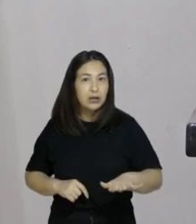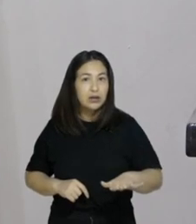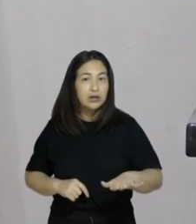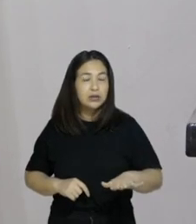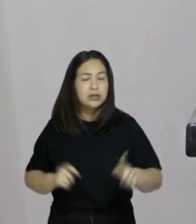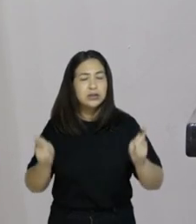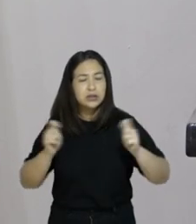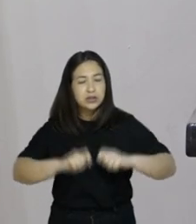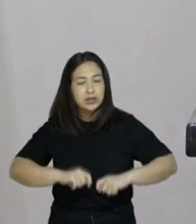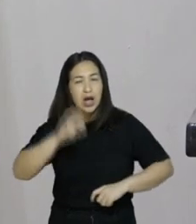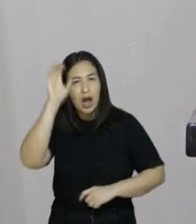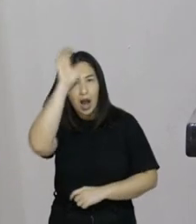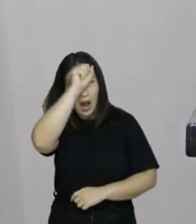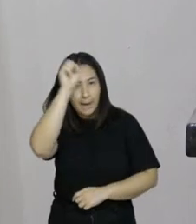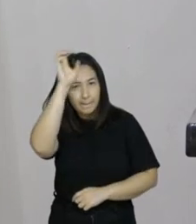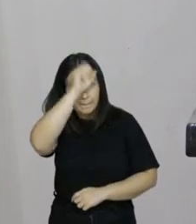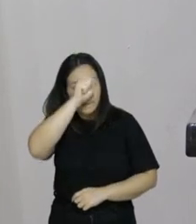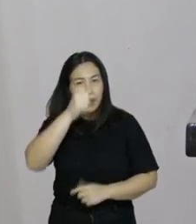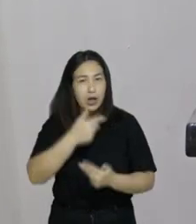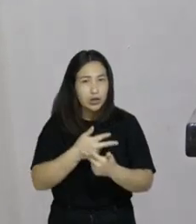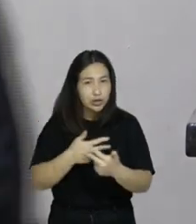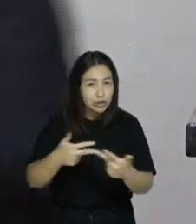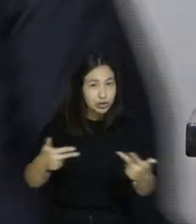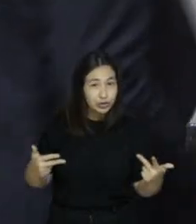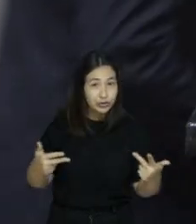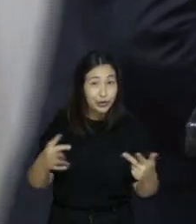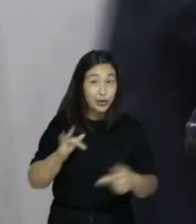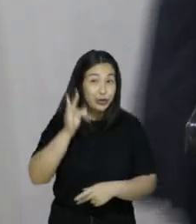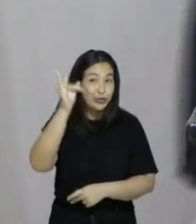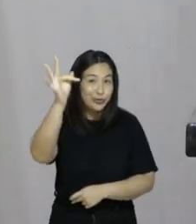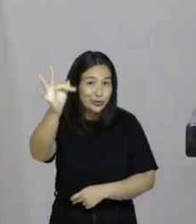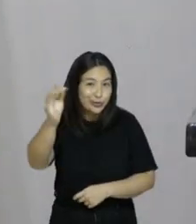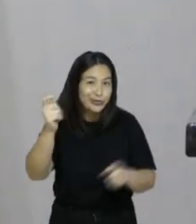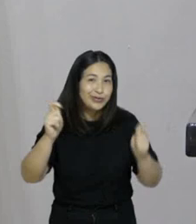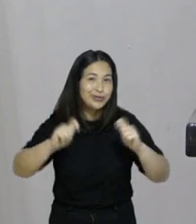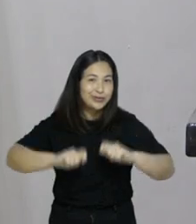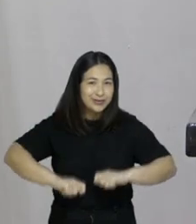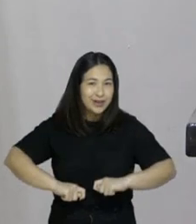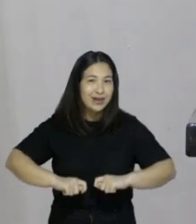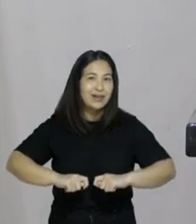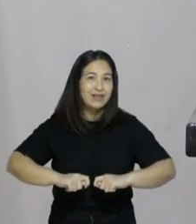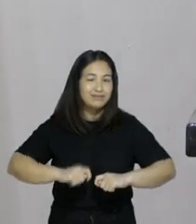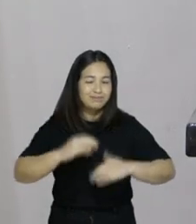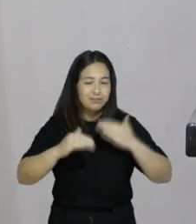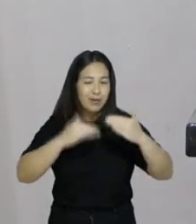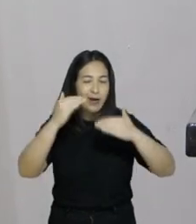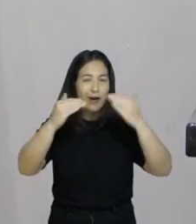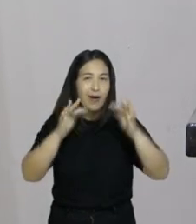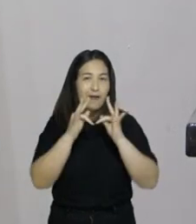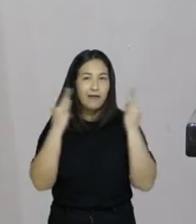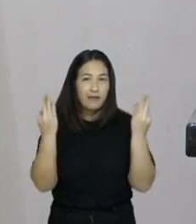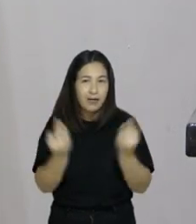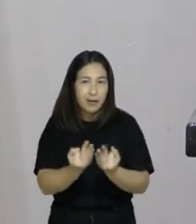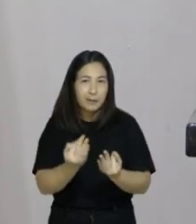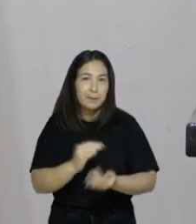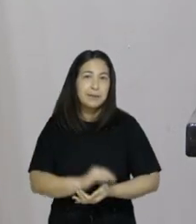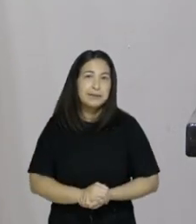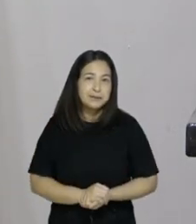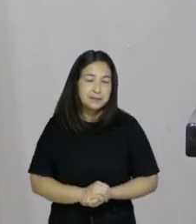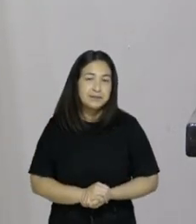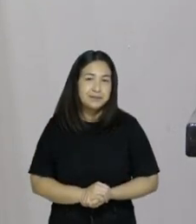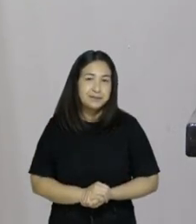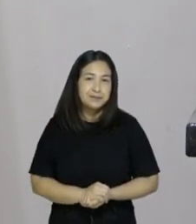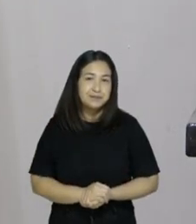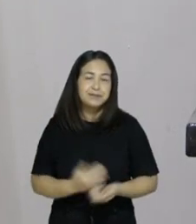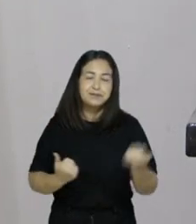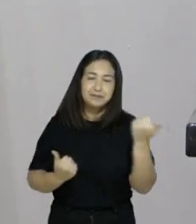instrumentos que vão capacitá-las a construir um futuro melhor para elas e para as suas famílias. Desde já eu peço o apoio